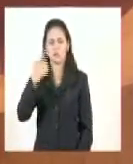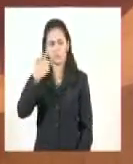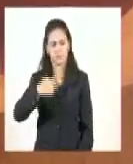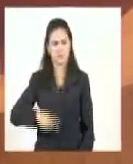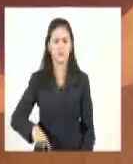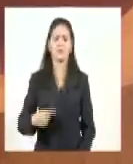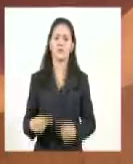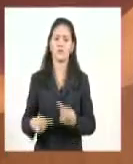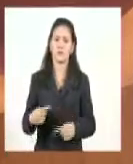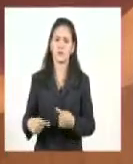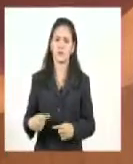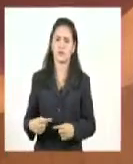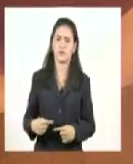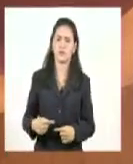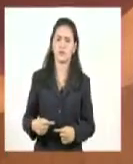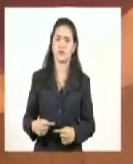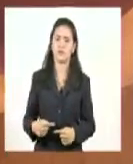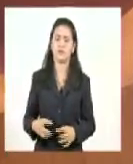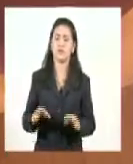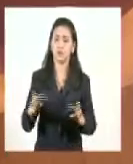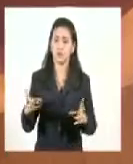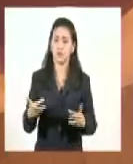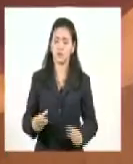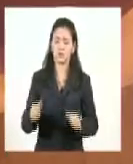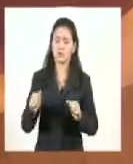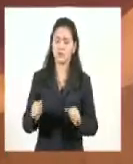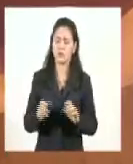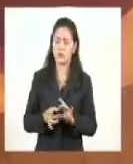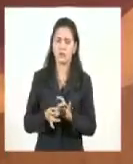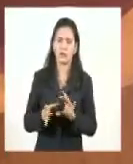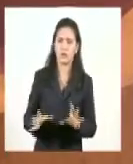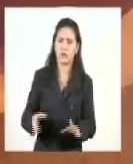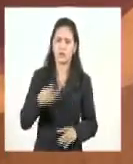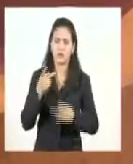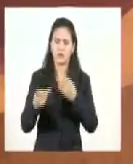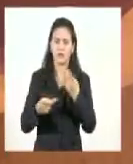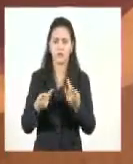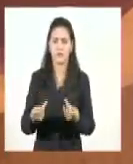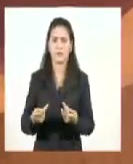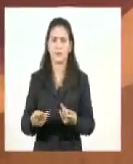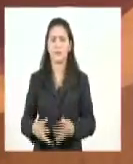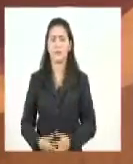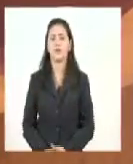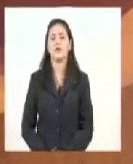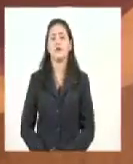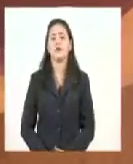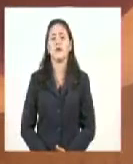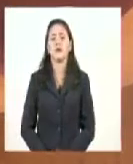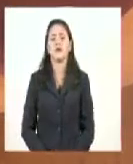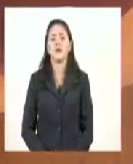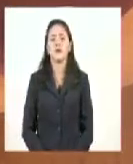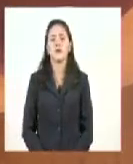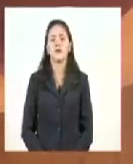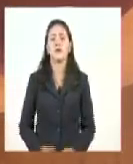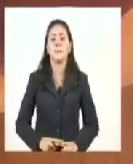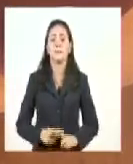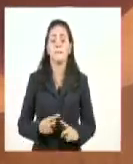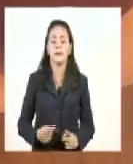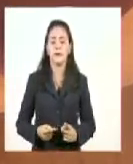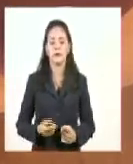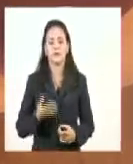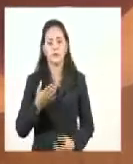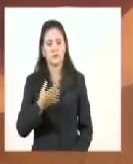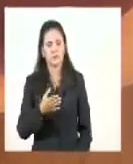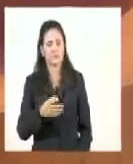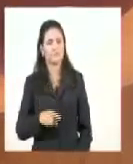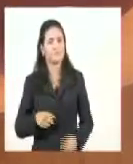todos para falar. Eu não tenho esse tipo de problema. Agora, para ver como Vossa Excelência está